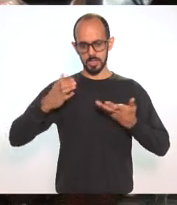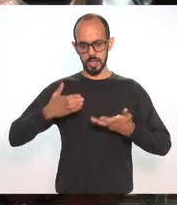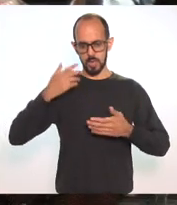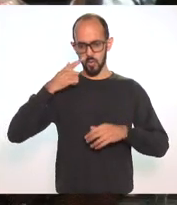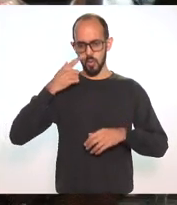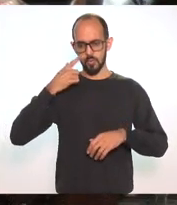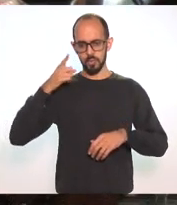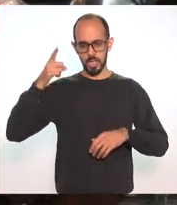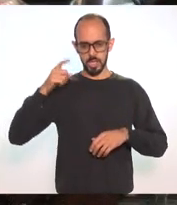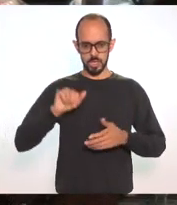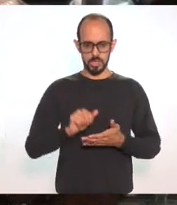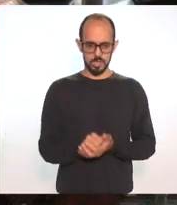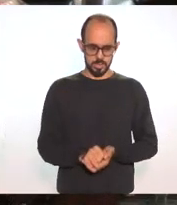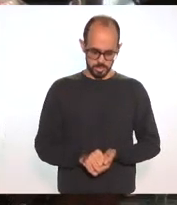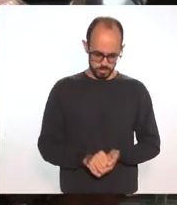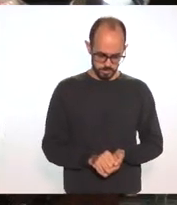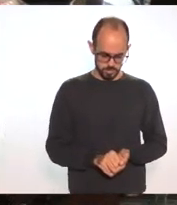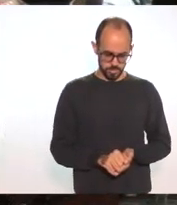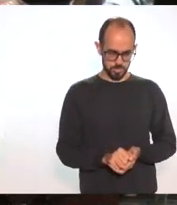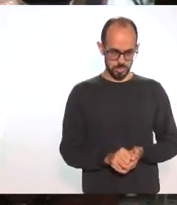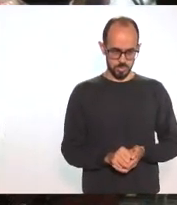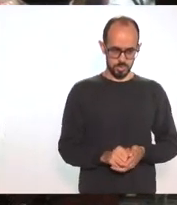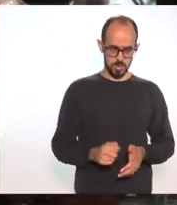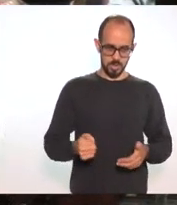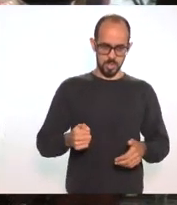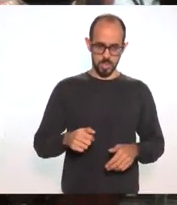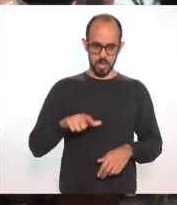Vossa Excelência, apesar... Aqui está, o